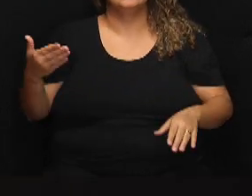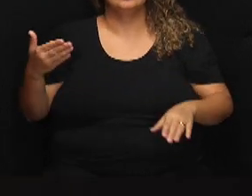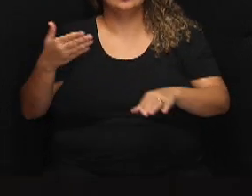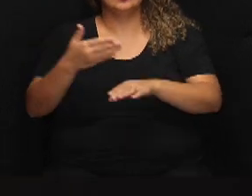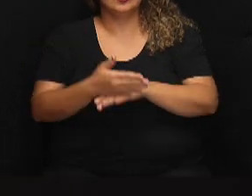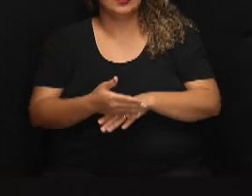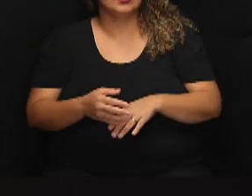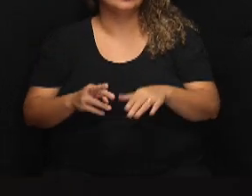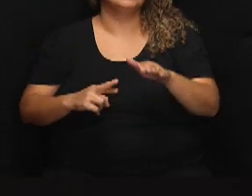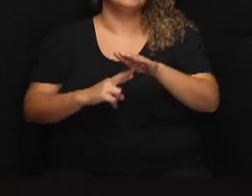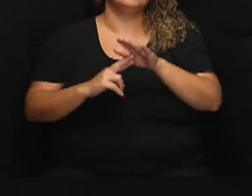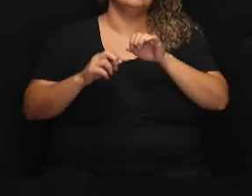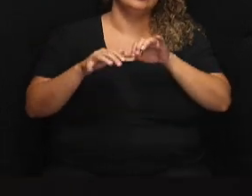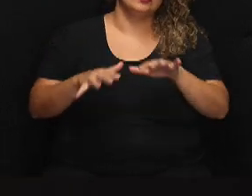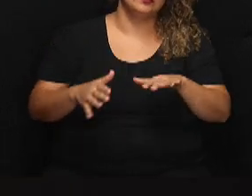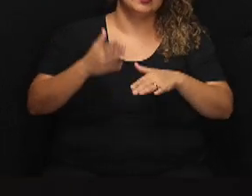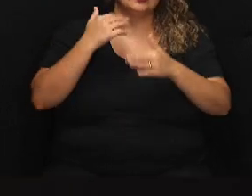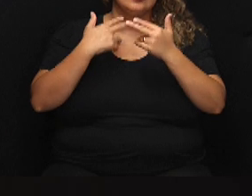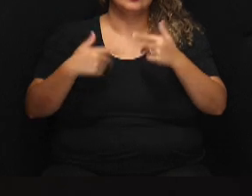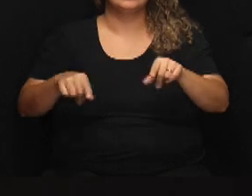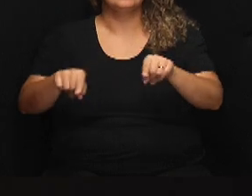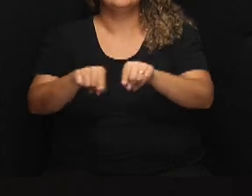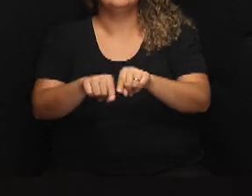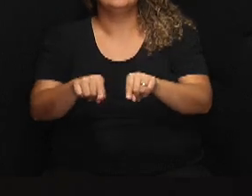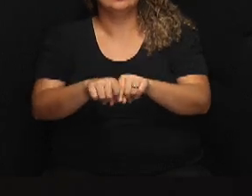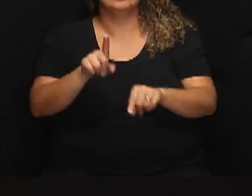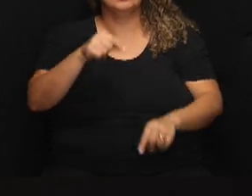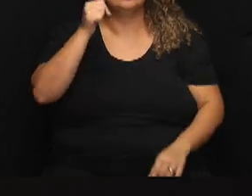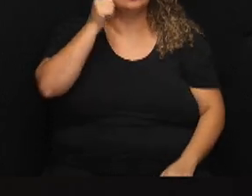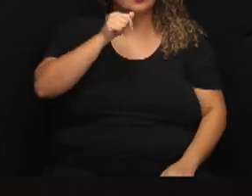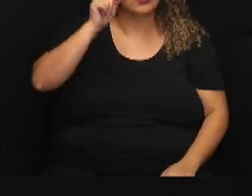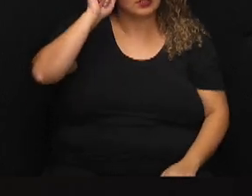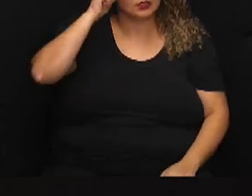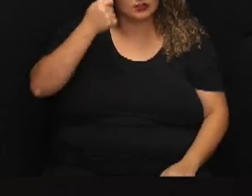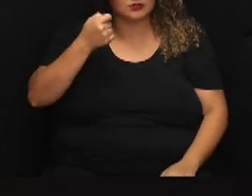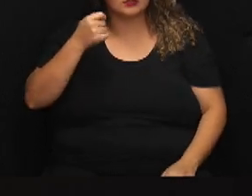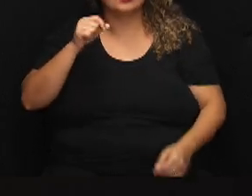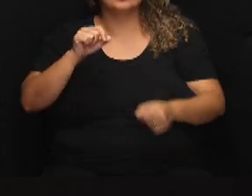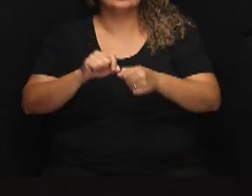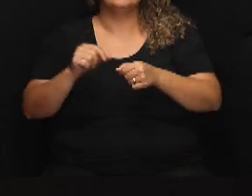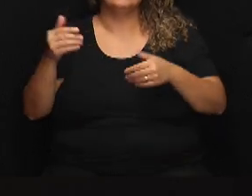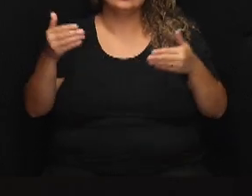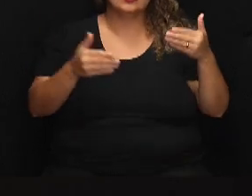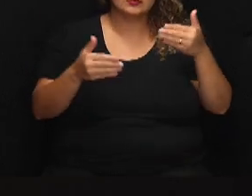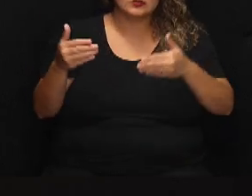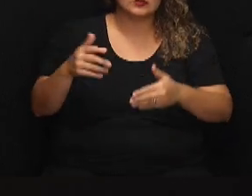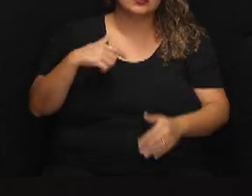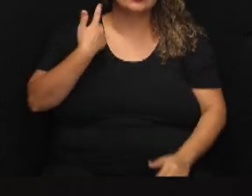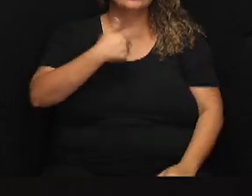da feira, né, da alimentação, também eram mulheres negras que faziam parte aqui